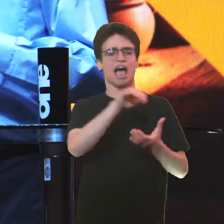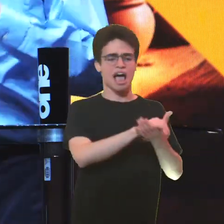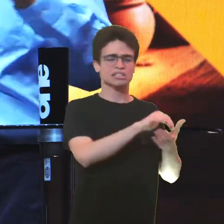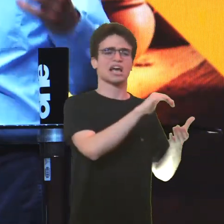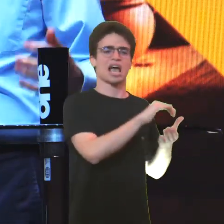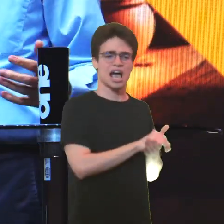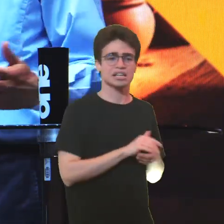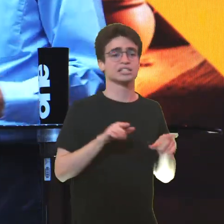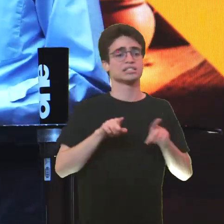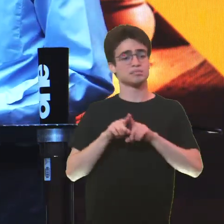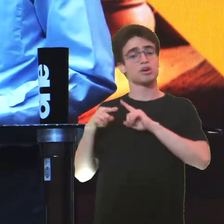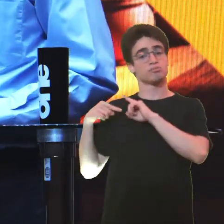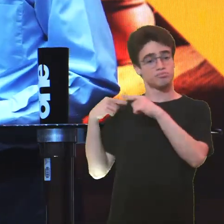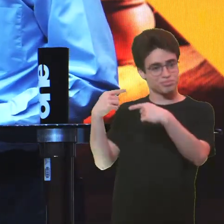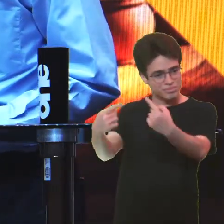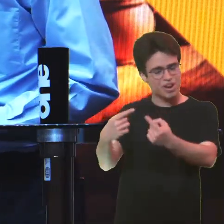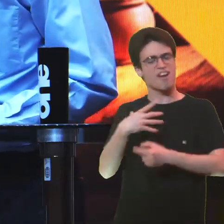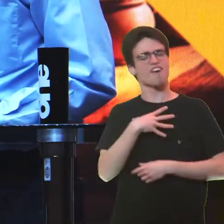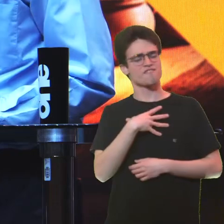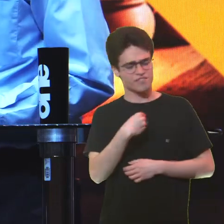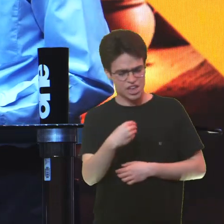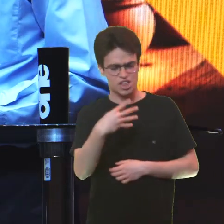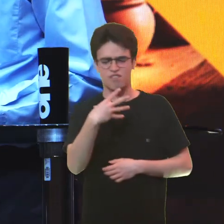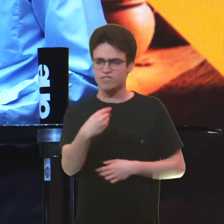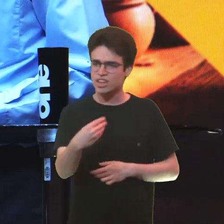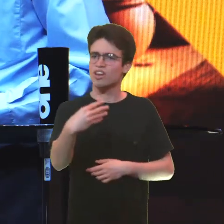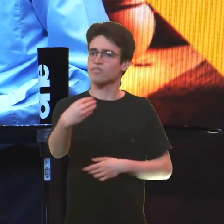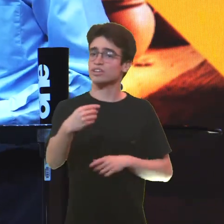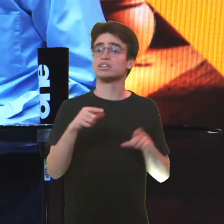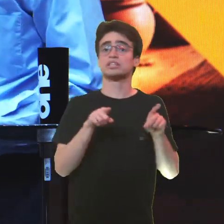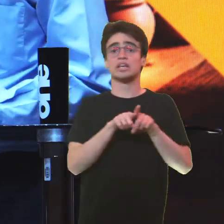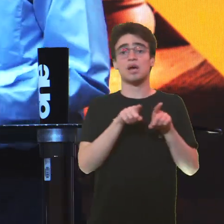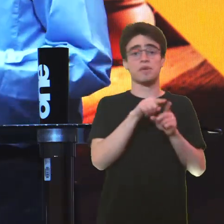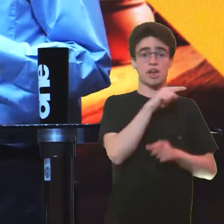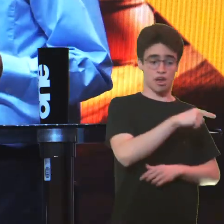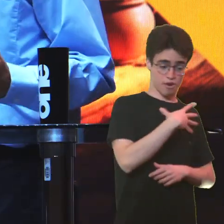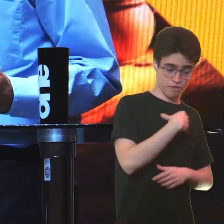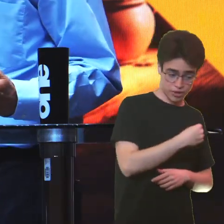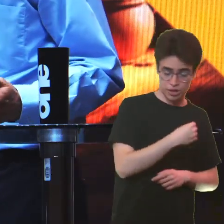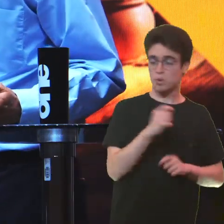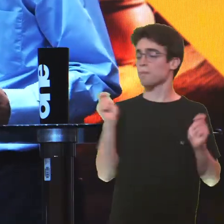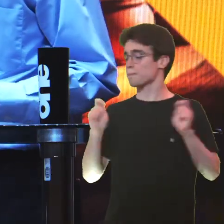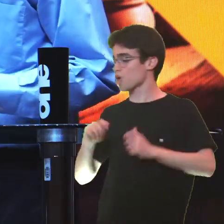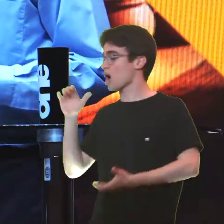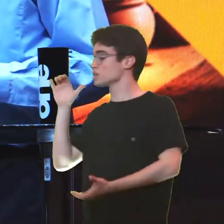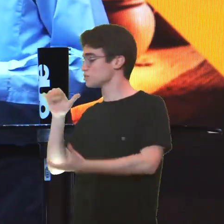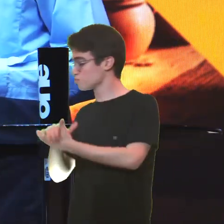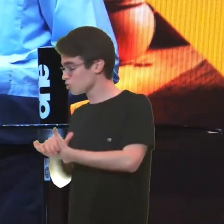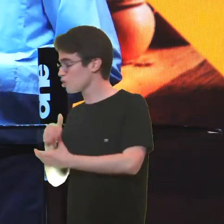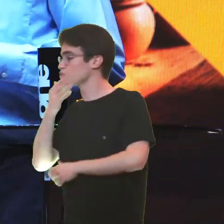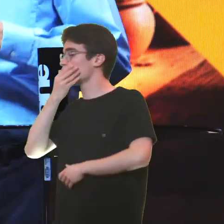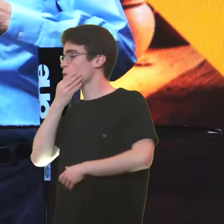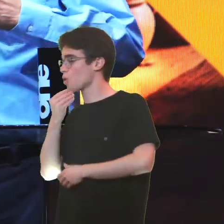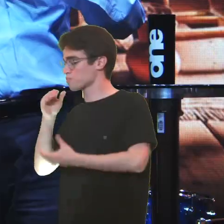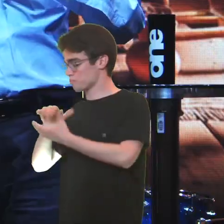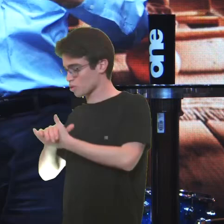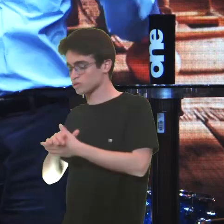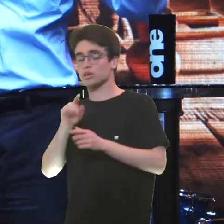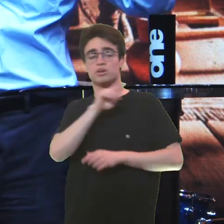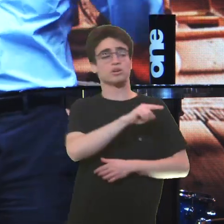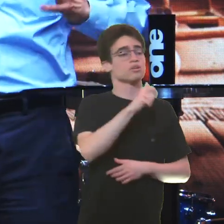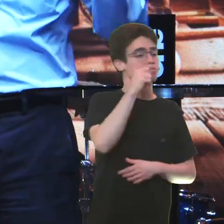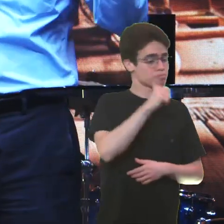filhas, que le den mujeres a sus hijos que deem esposas aos seus filhos y maridos a las hijas, e maridos às suas filhas, para que